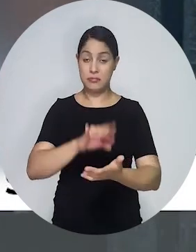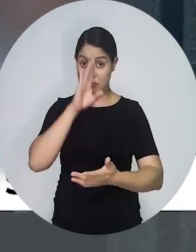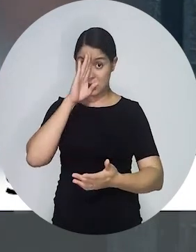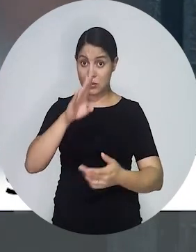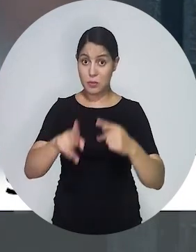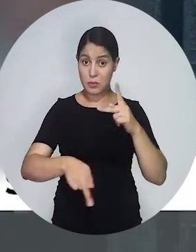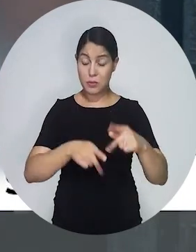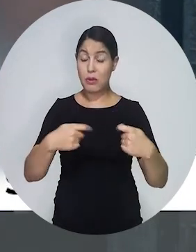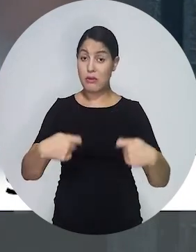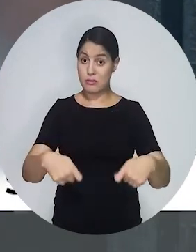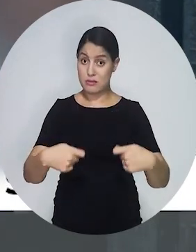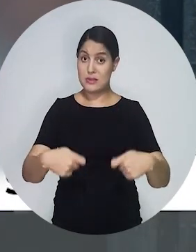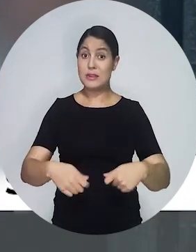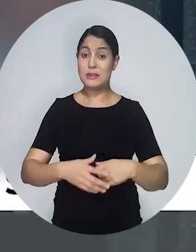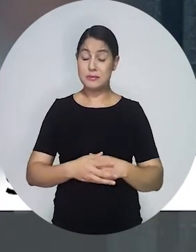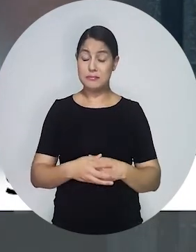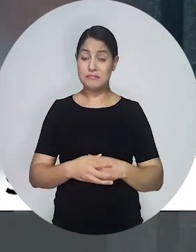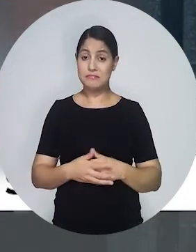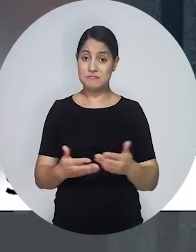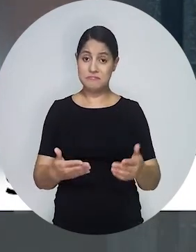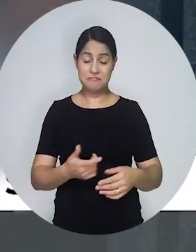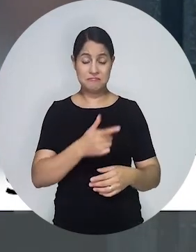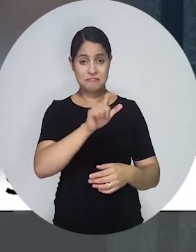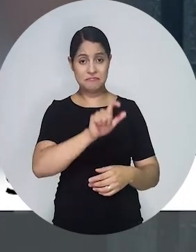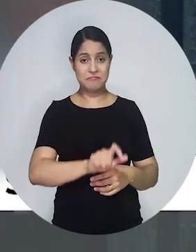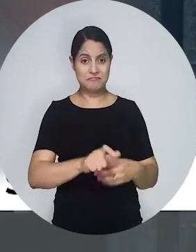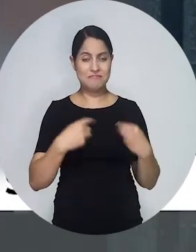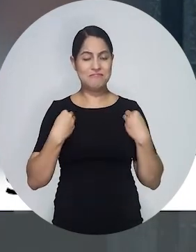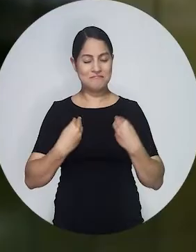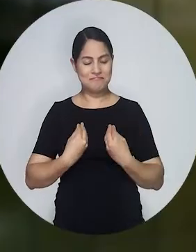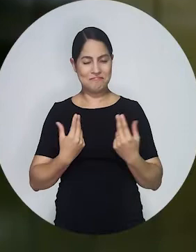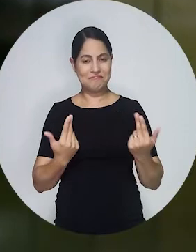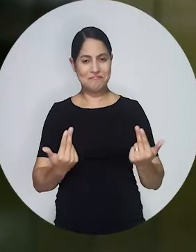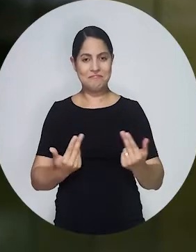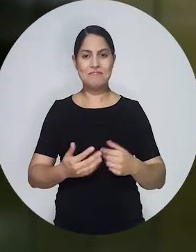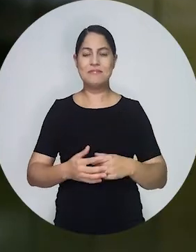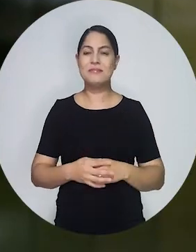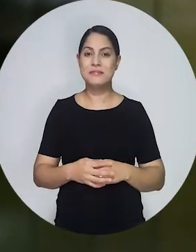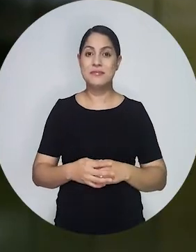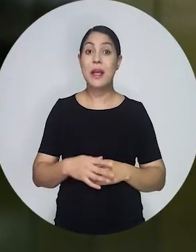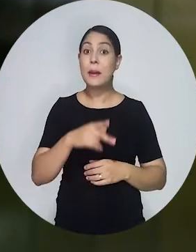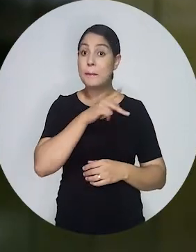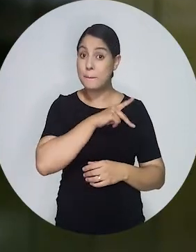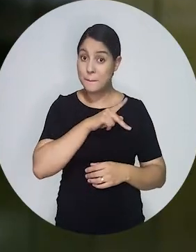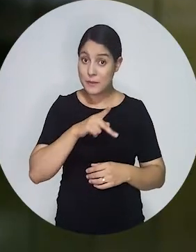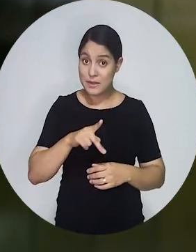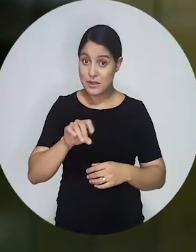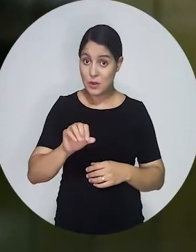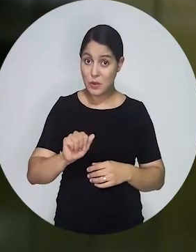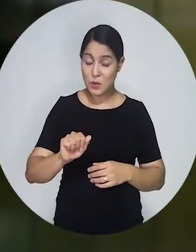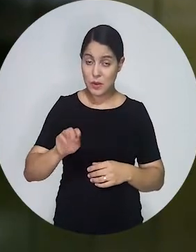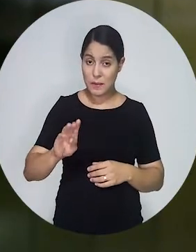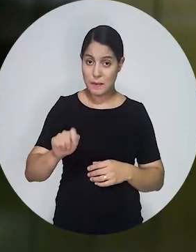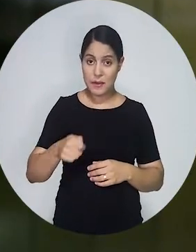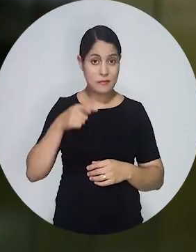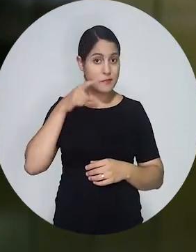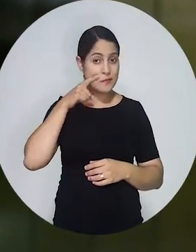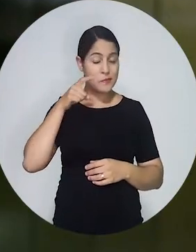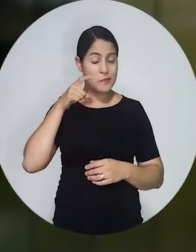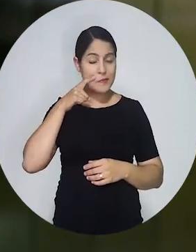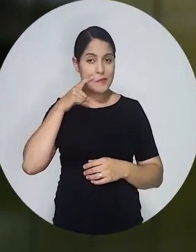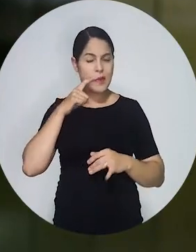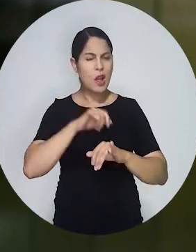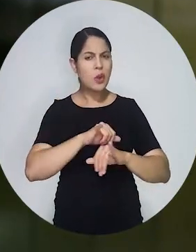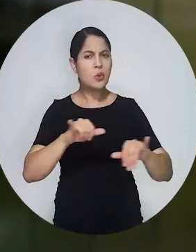minorias vulneráveis necessitadas. Assim é, Vossa Excelência. O presidente da OAB Nacional fez questão, inclusive, de